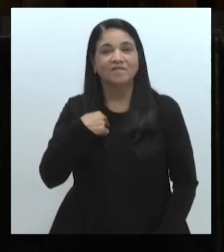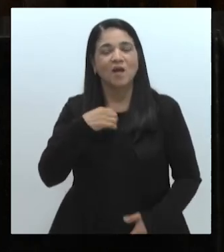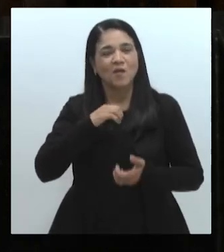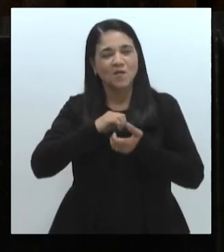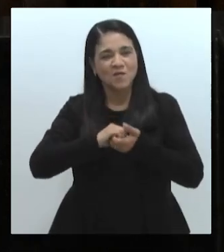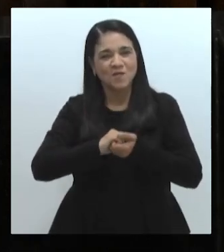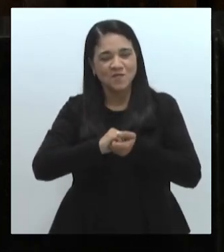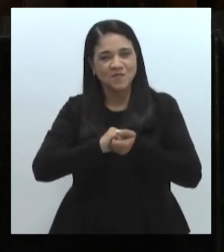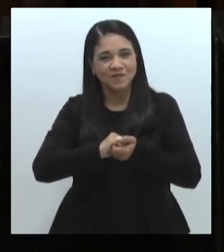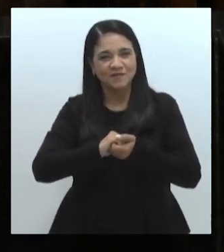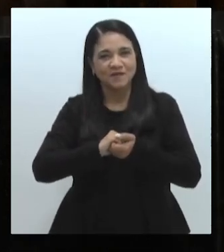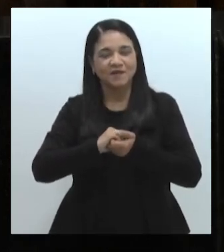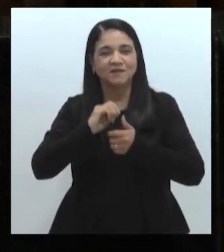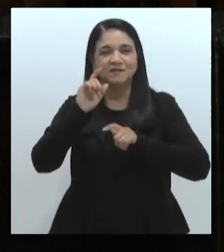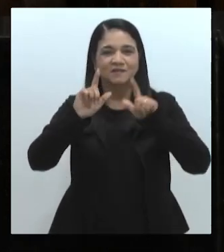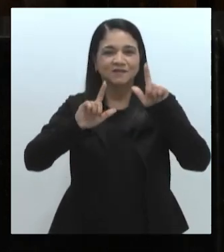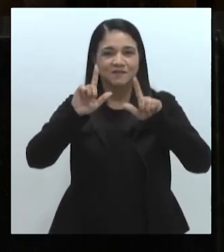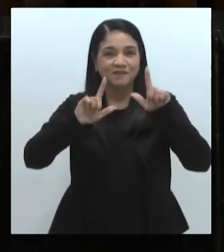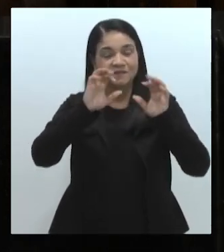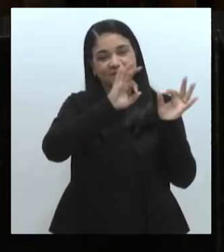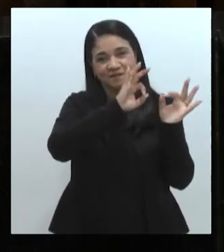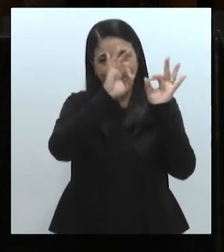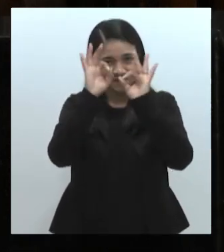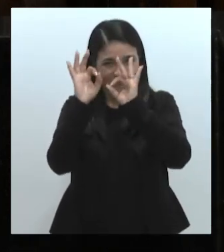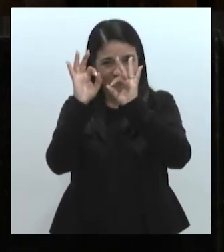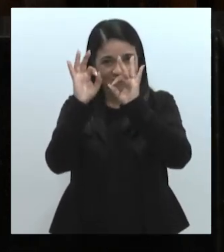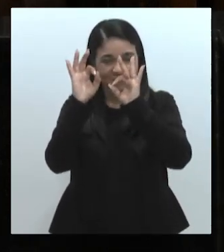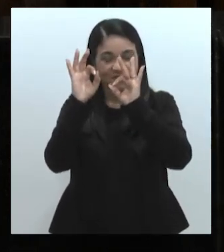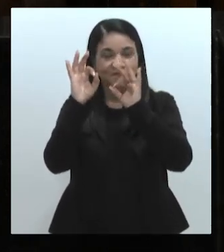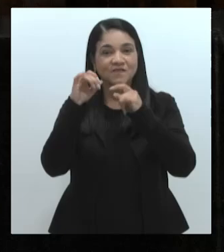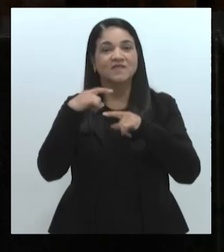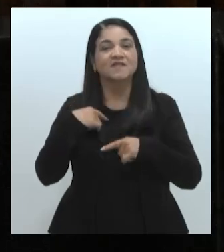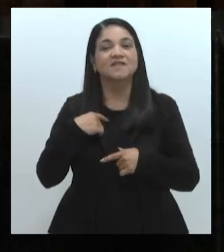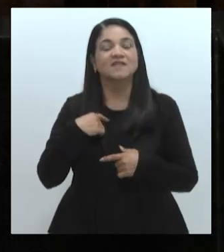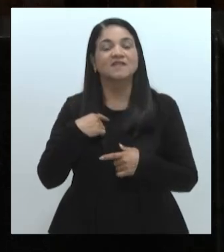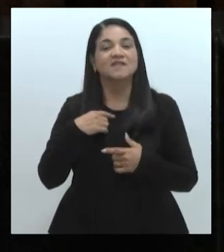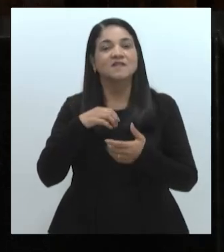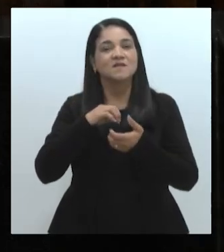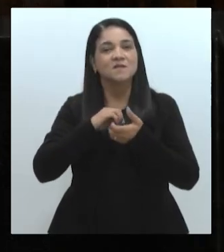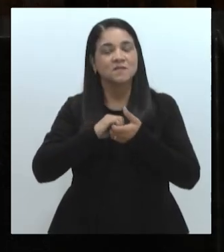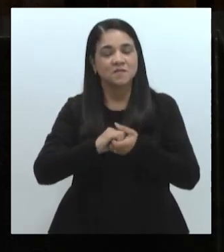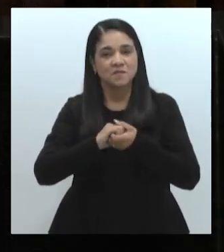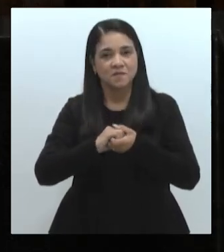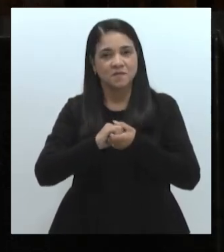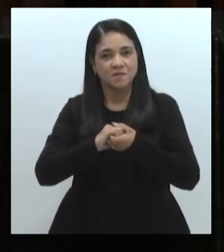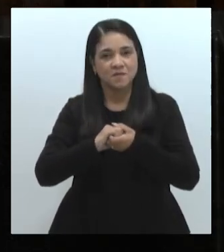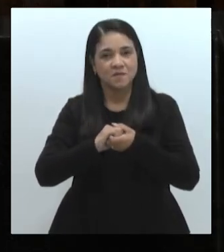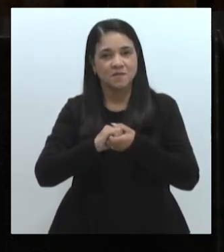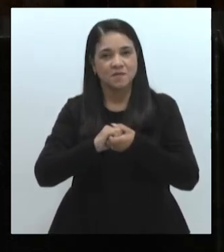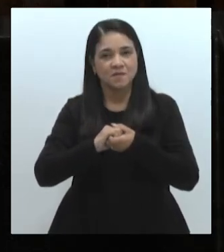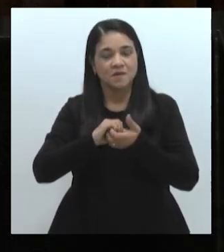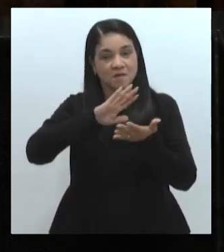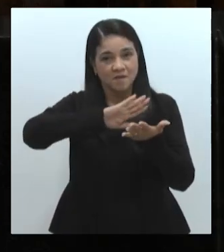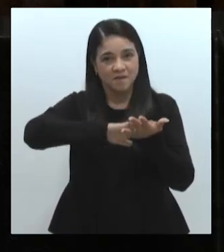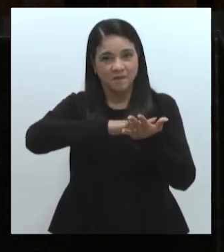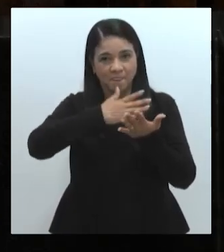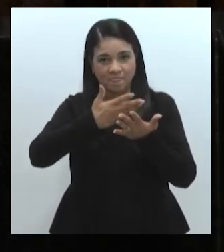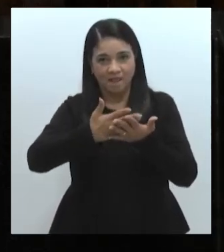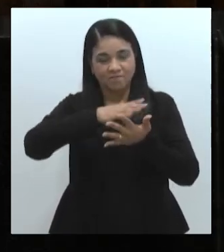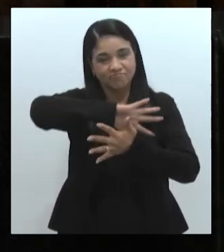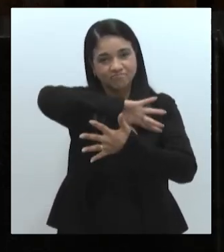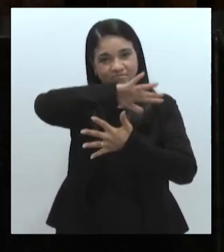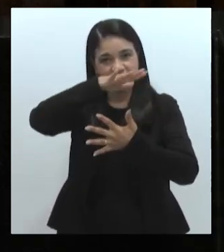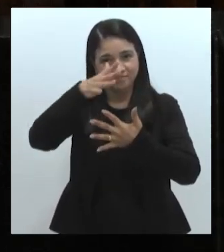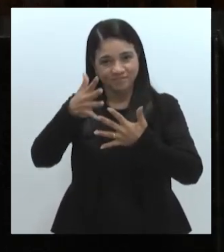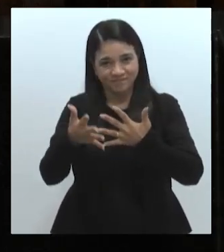cumprimentar os nossos telespectadores da TV Alerj, cumprimentar a nossa intérprete da língua